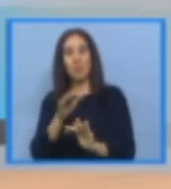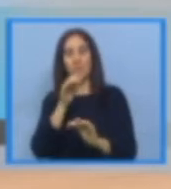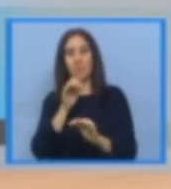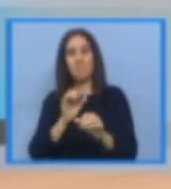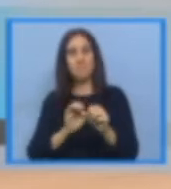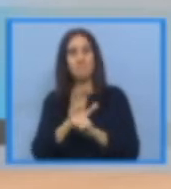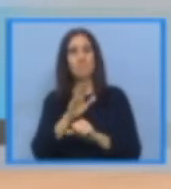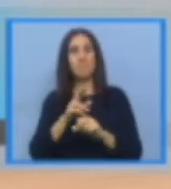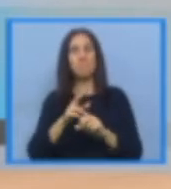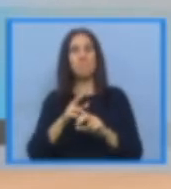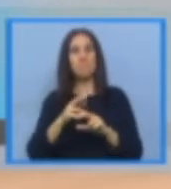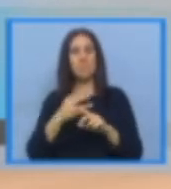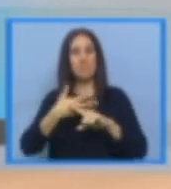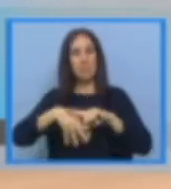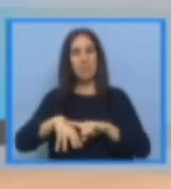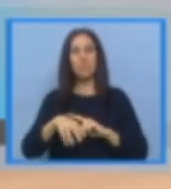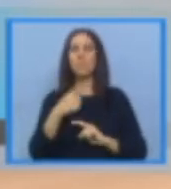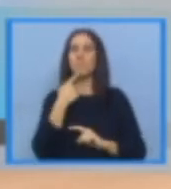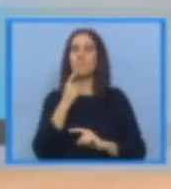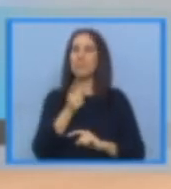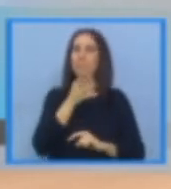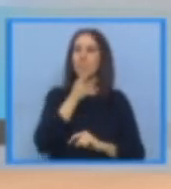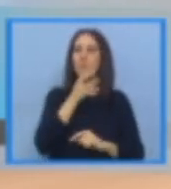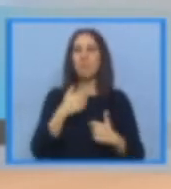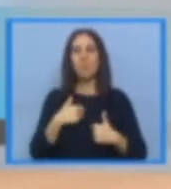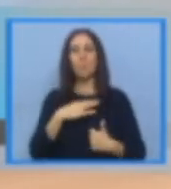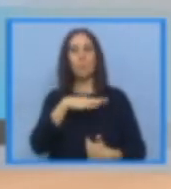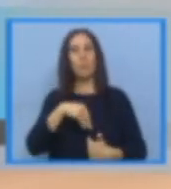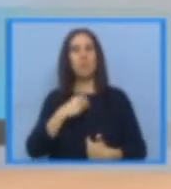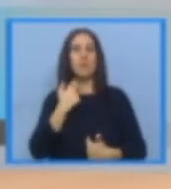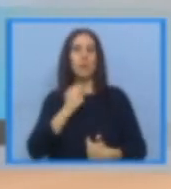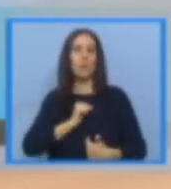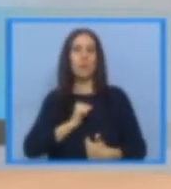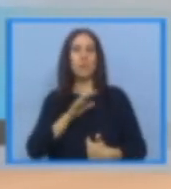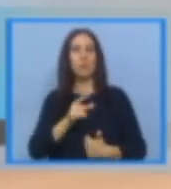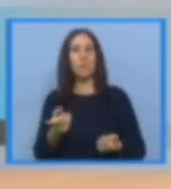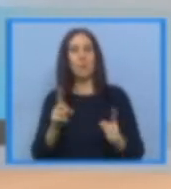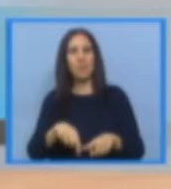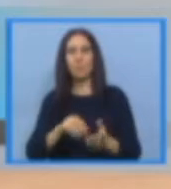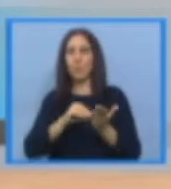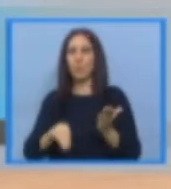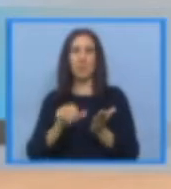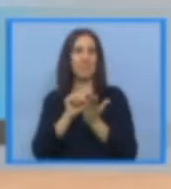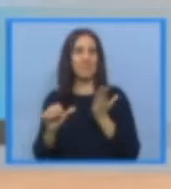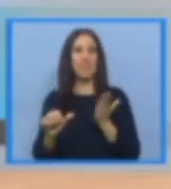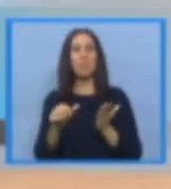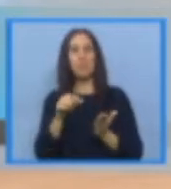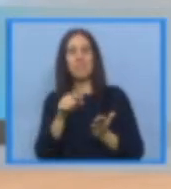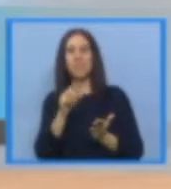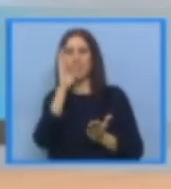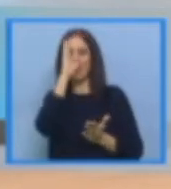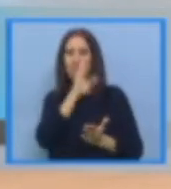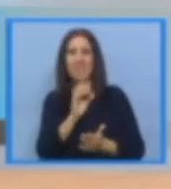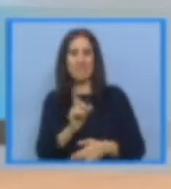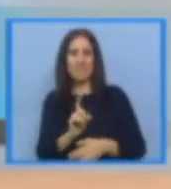fazer. E, portanto, voltei ao meu mundinho de Lisboa, mas rescindi o meu contrato porque já sabia que não era por aí. E